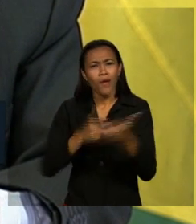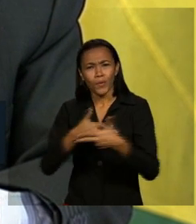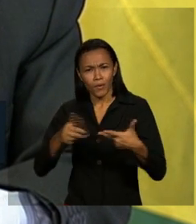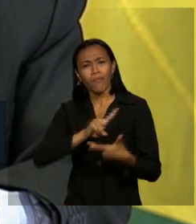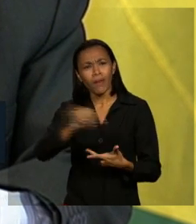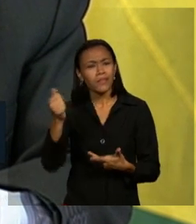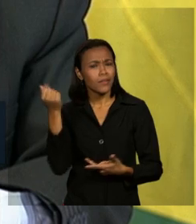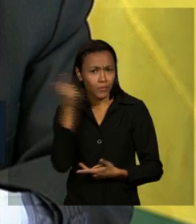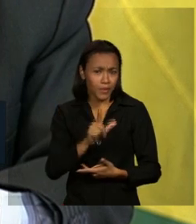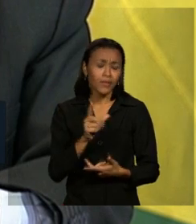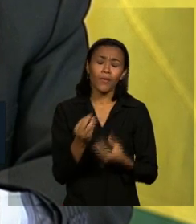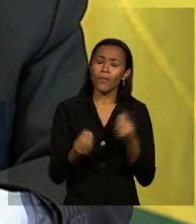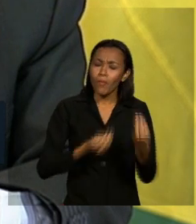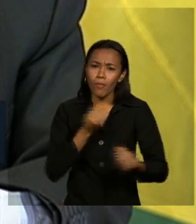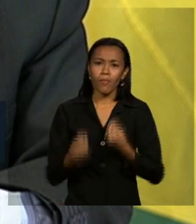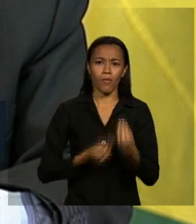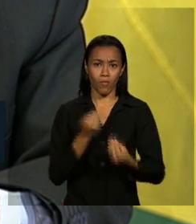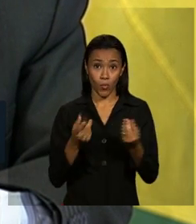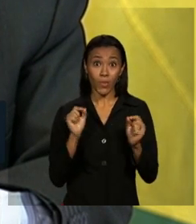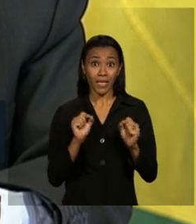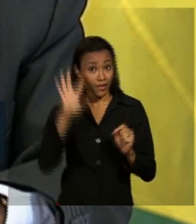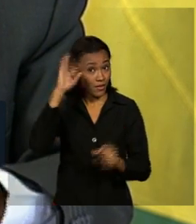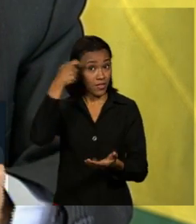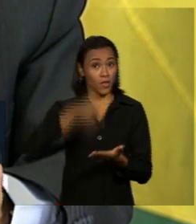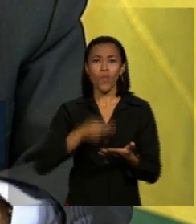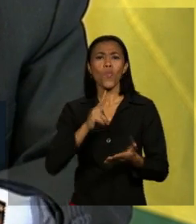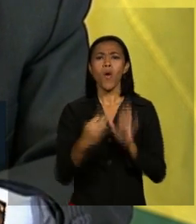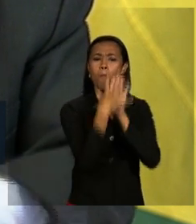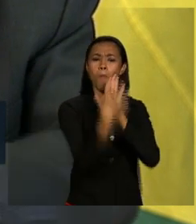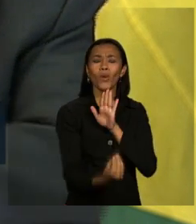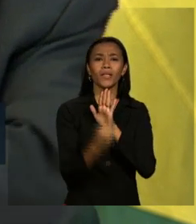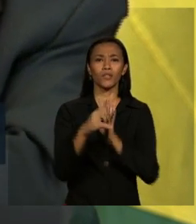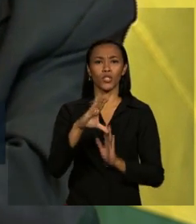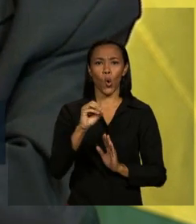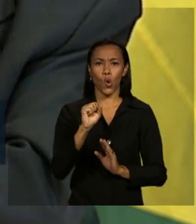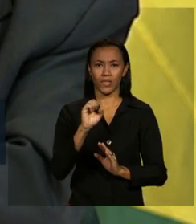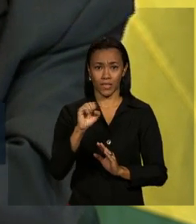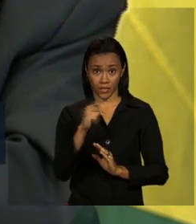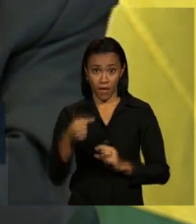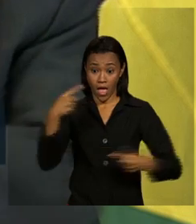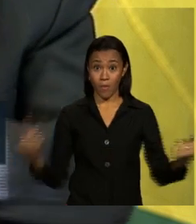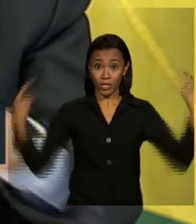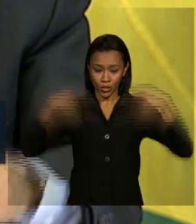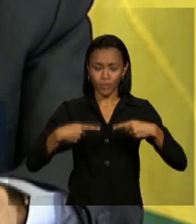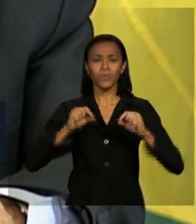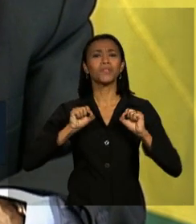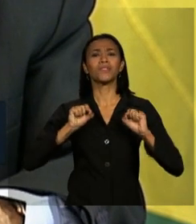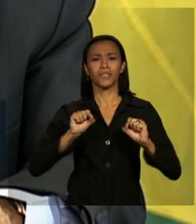superados sem que se coloque o que está em jogo não é o modelo de concessão é uma disputa entre